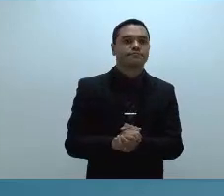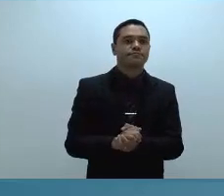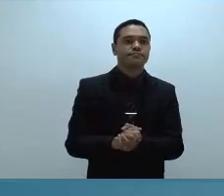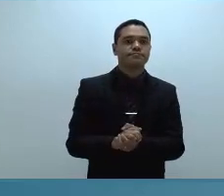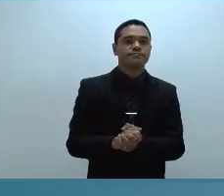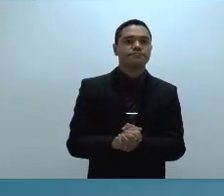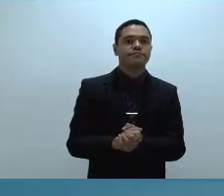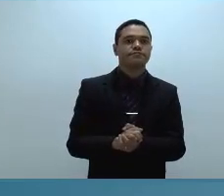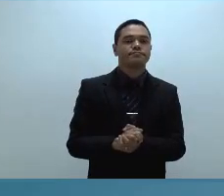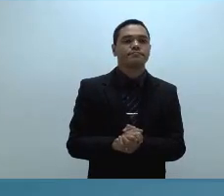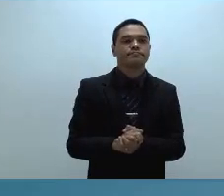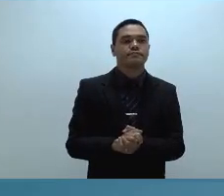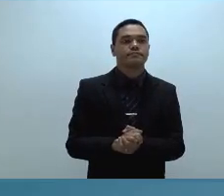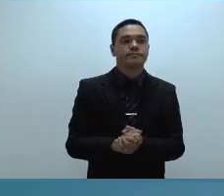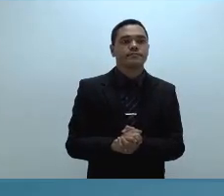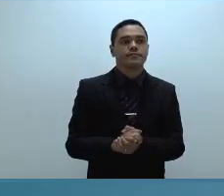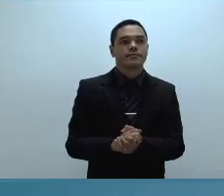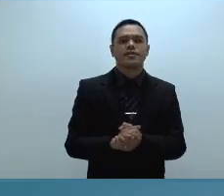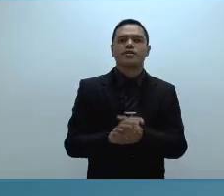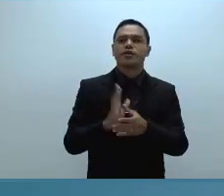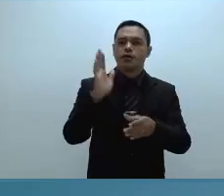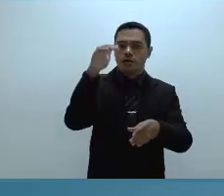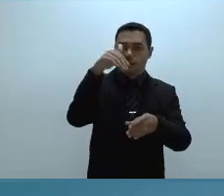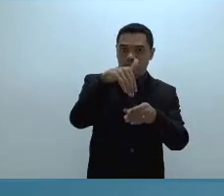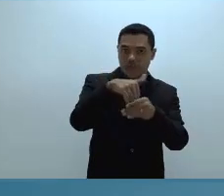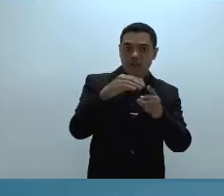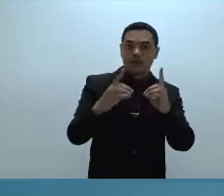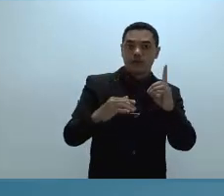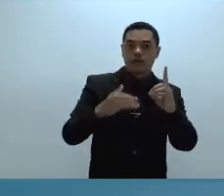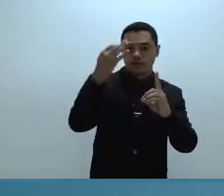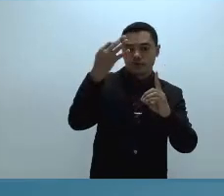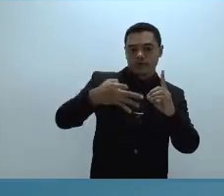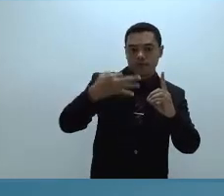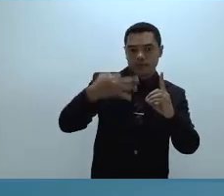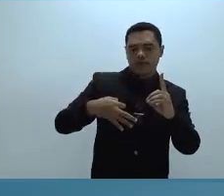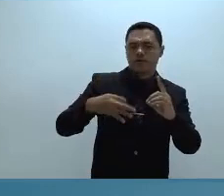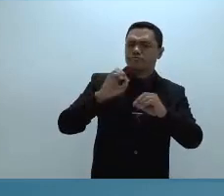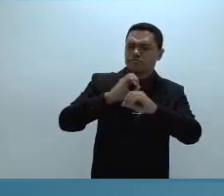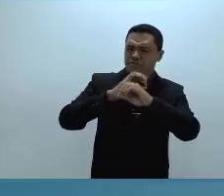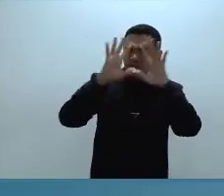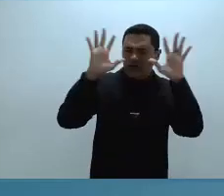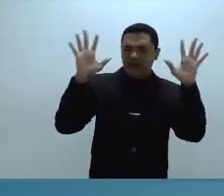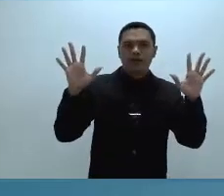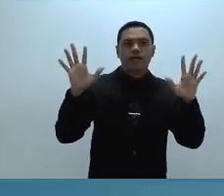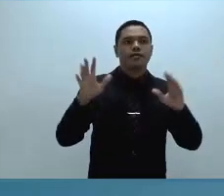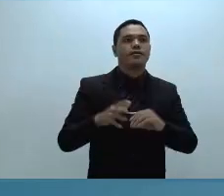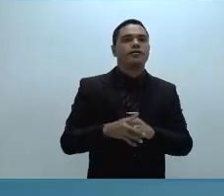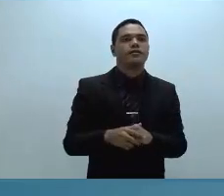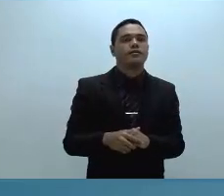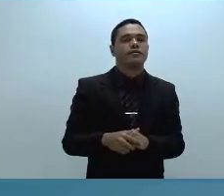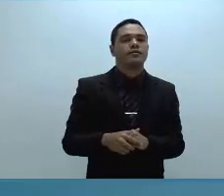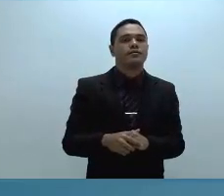desembargador Ricardo. O voto do desembargador Ricardo foi bem claro.